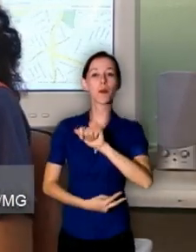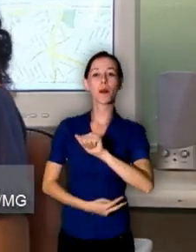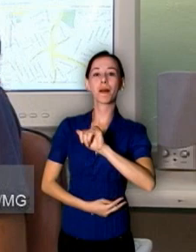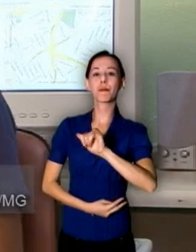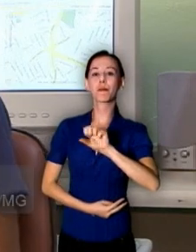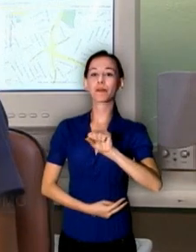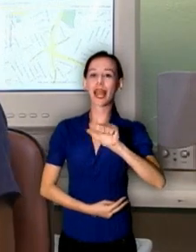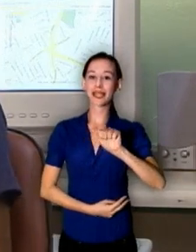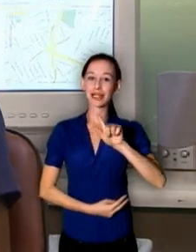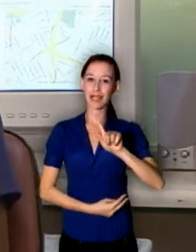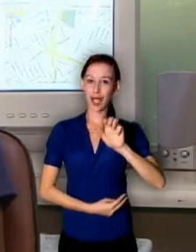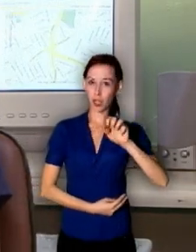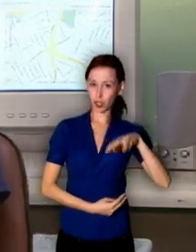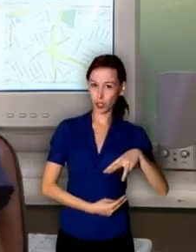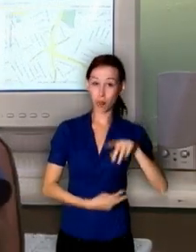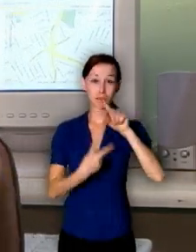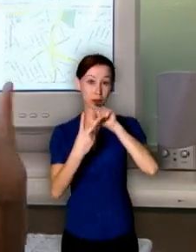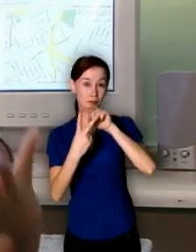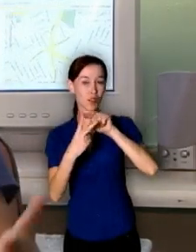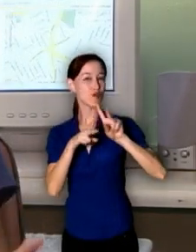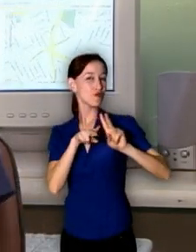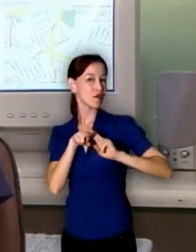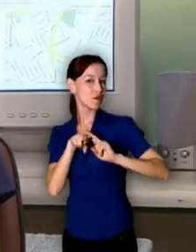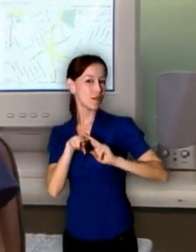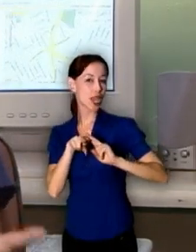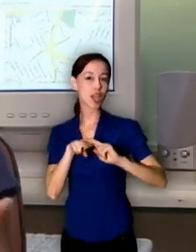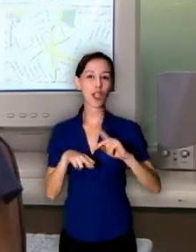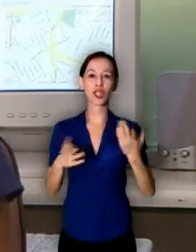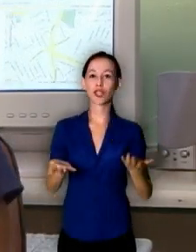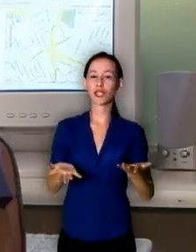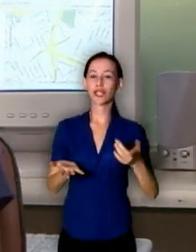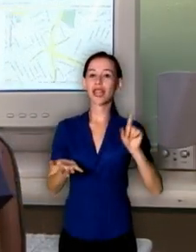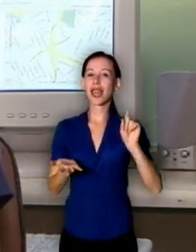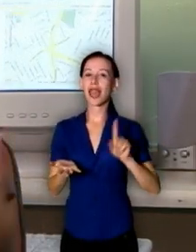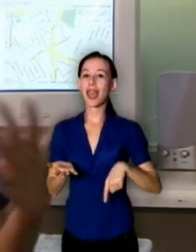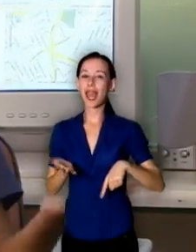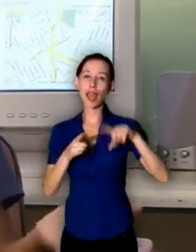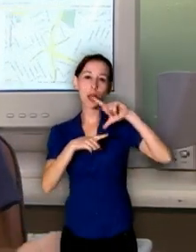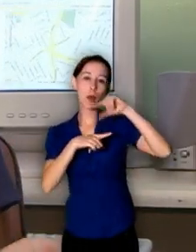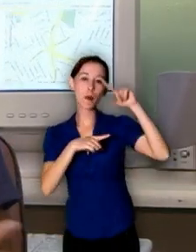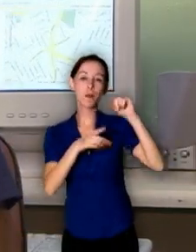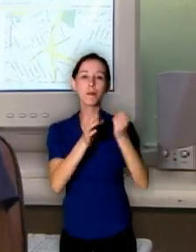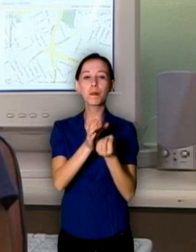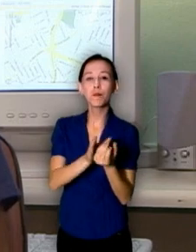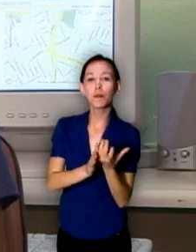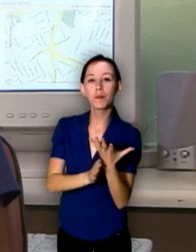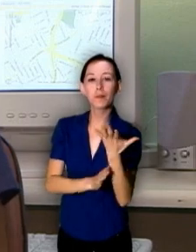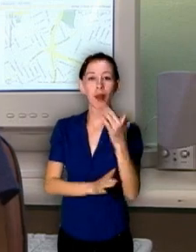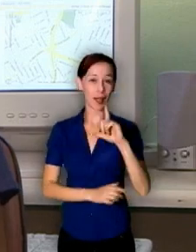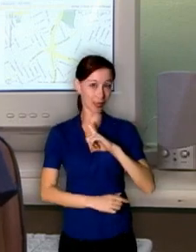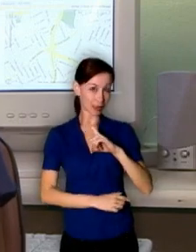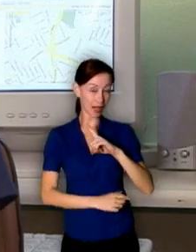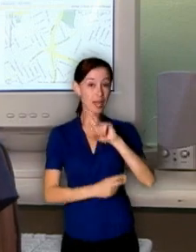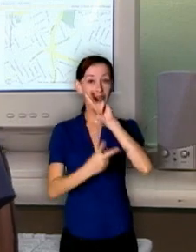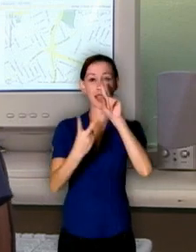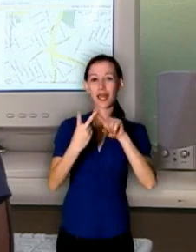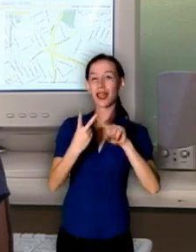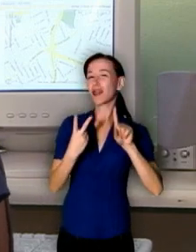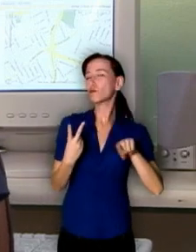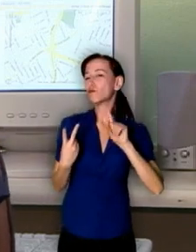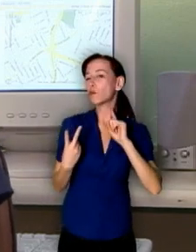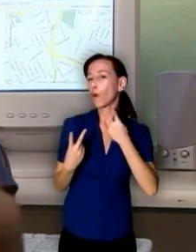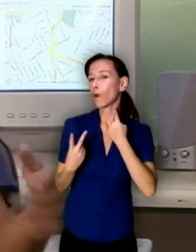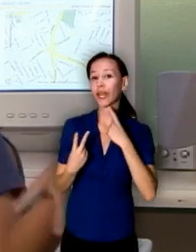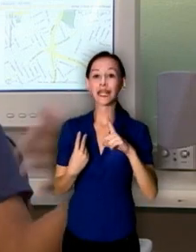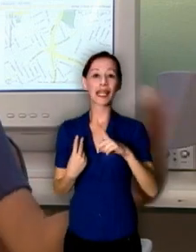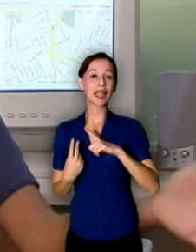coisa assim, verde, né? A paisagem verde que é as plantas cuidadas. E a paisagem poluída,